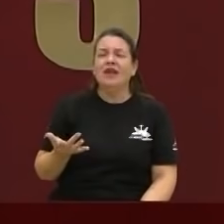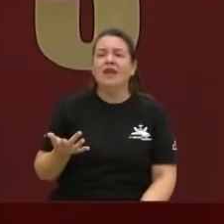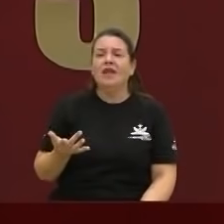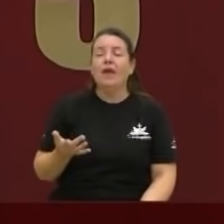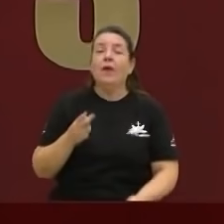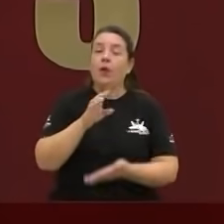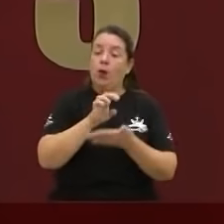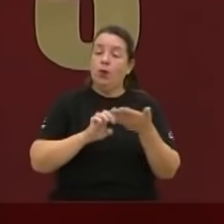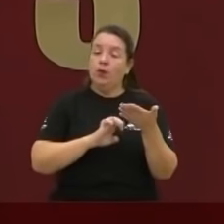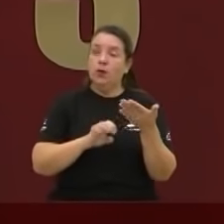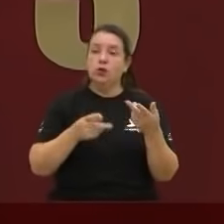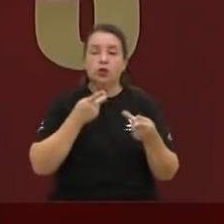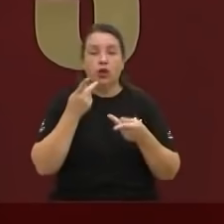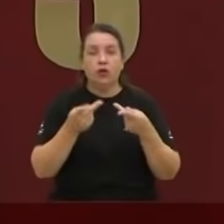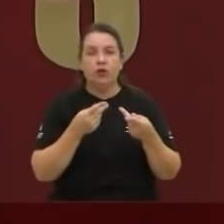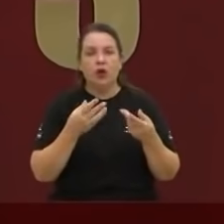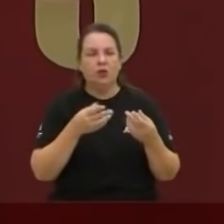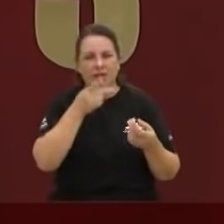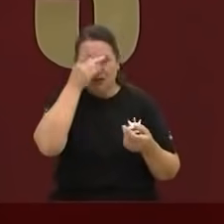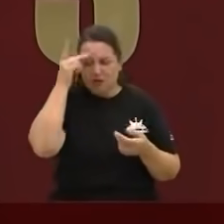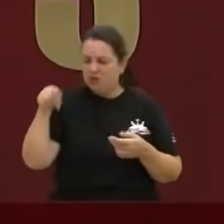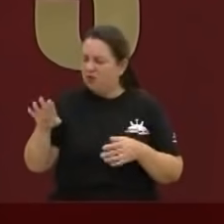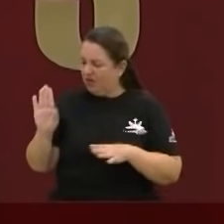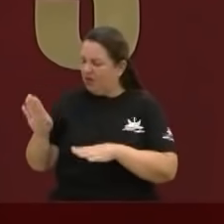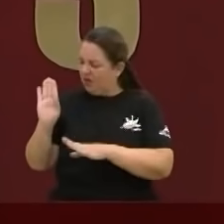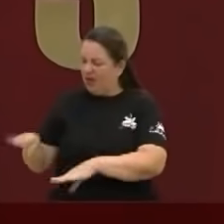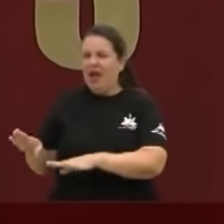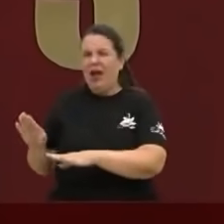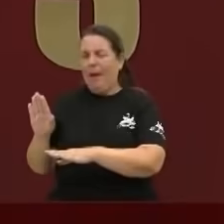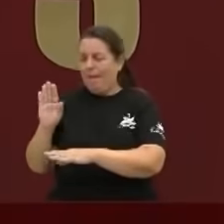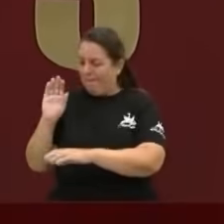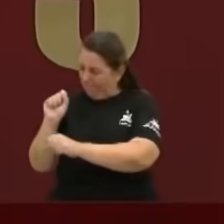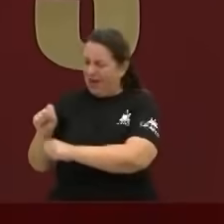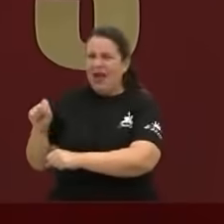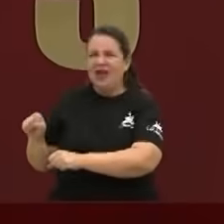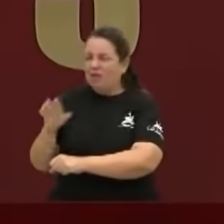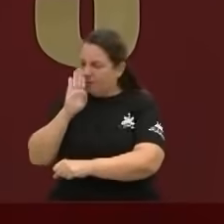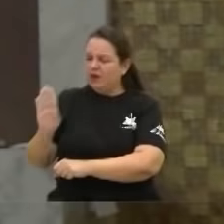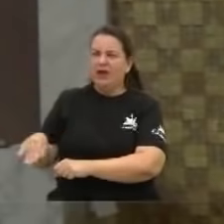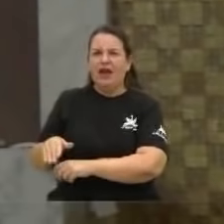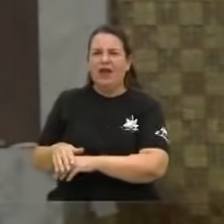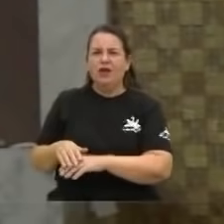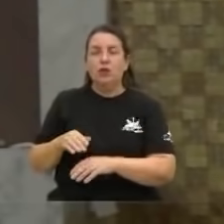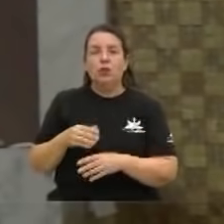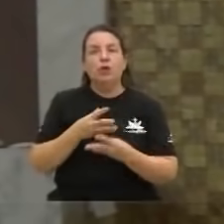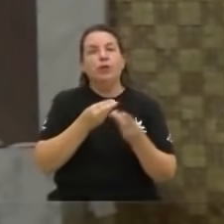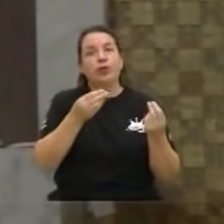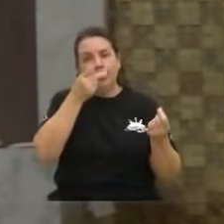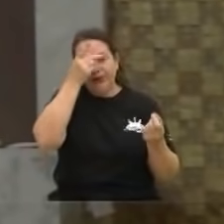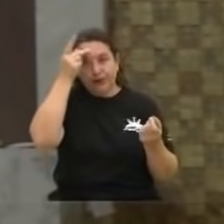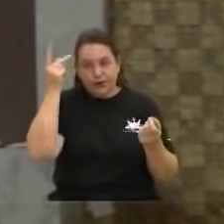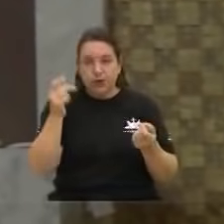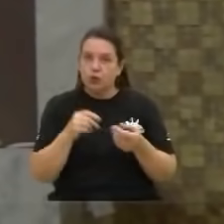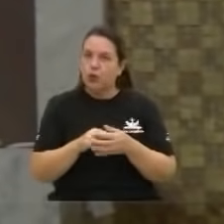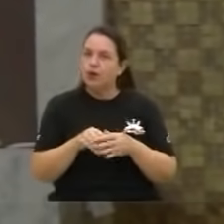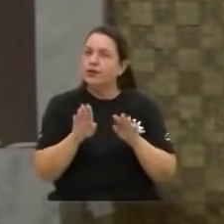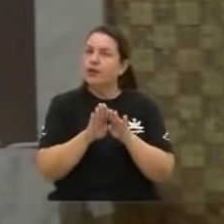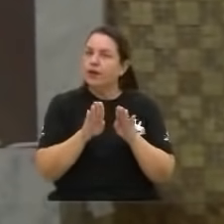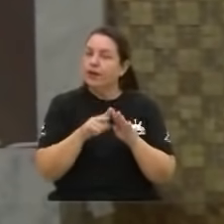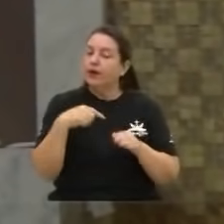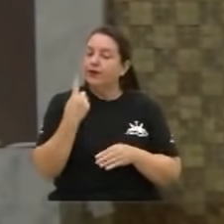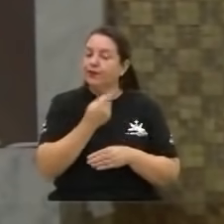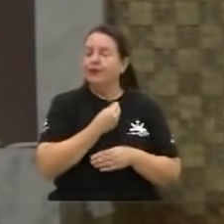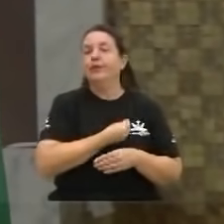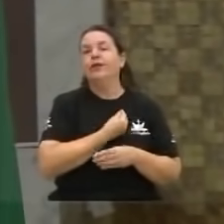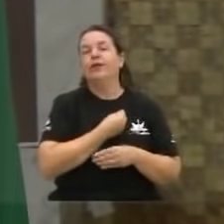O Evangelho fala que muitos o repreendiam. E se muitos quer dizer, quantas pessoas vêm na